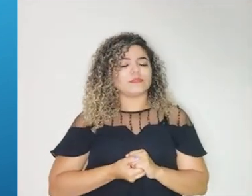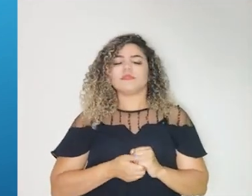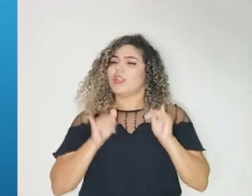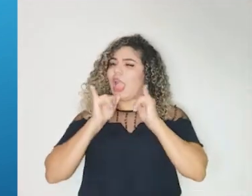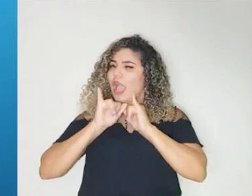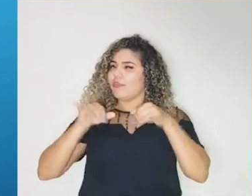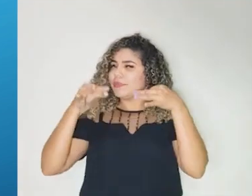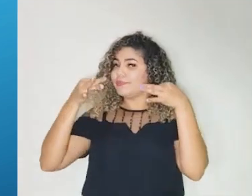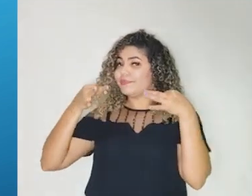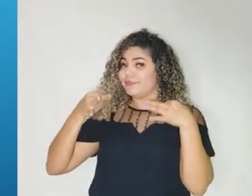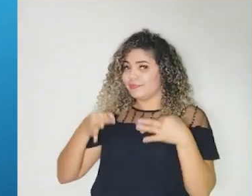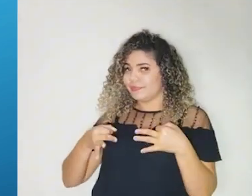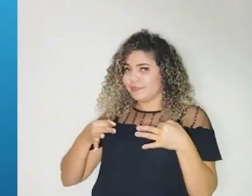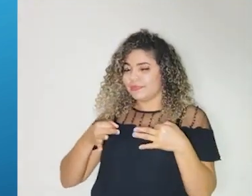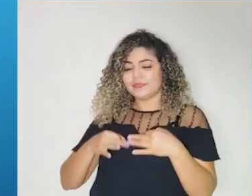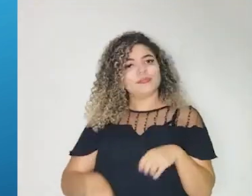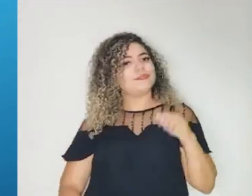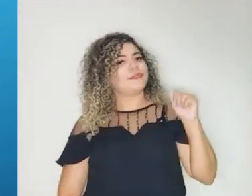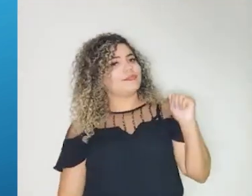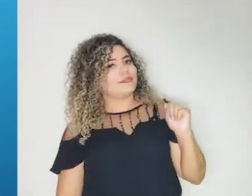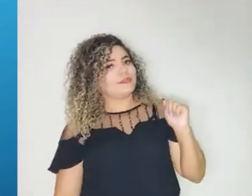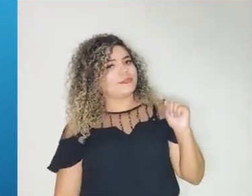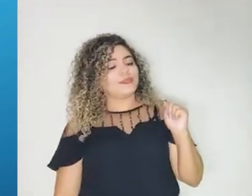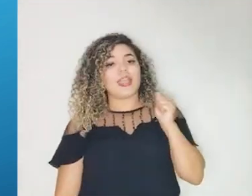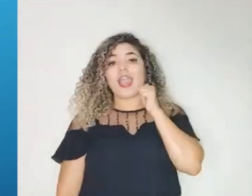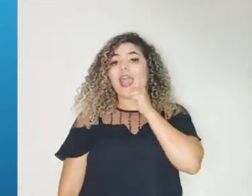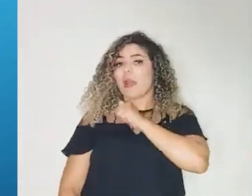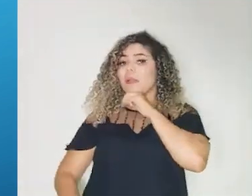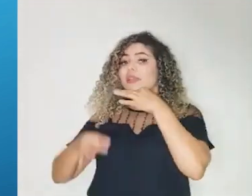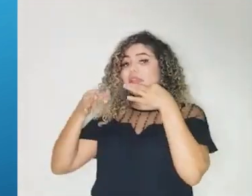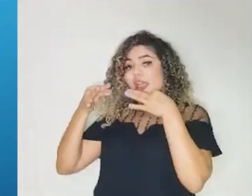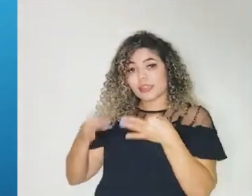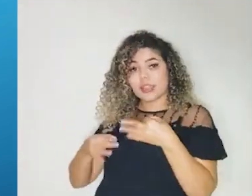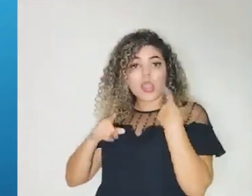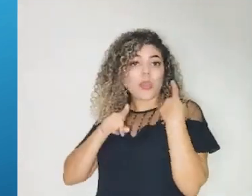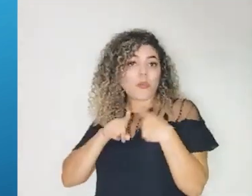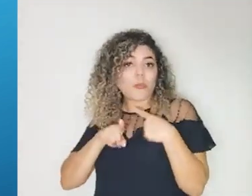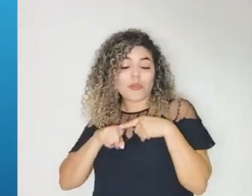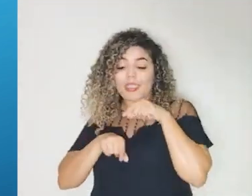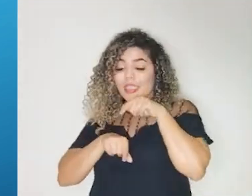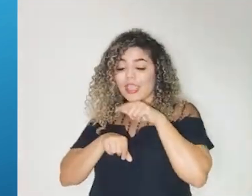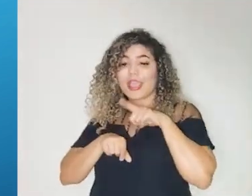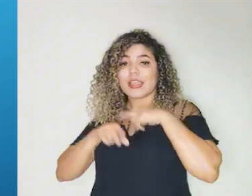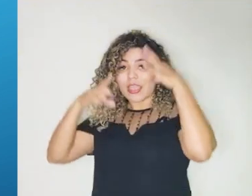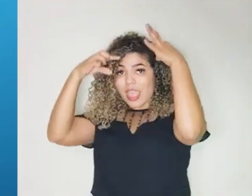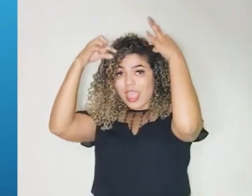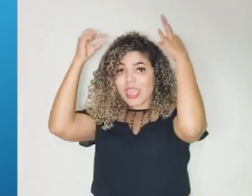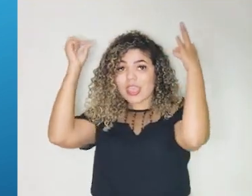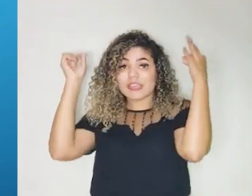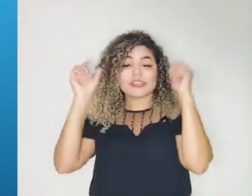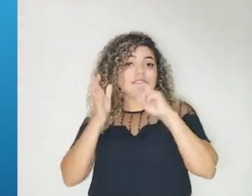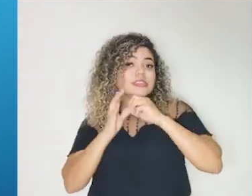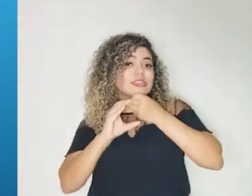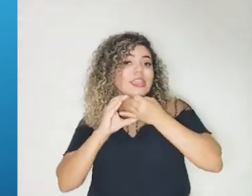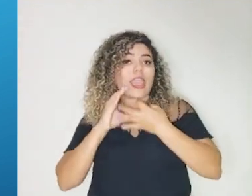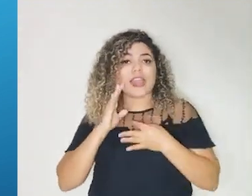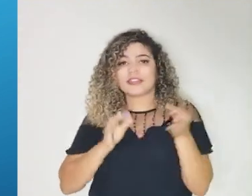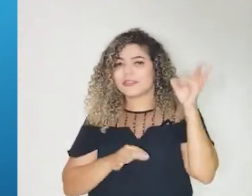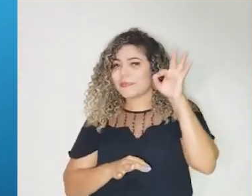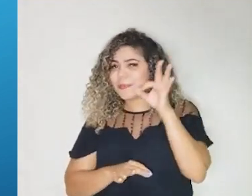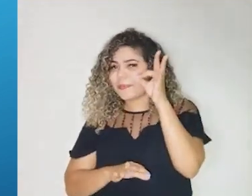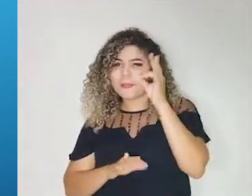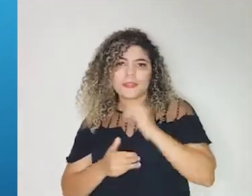informação da mãe está correta? Letra A. A mãe está correta, uma vez que o animal possui antenas, uma característica dos